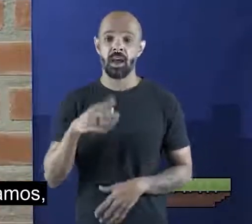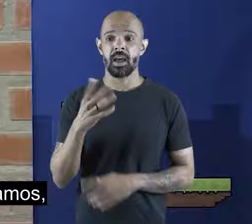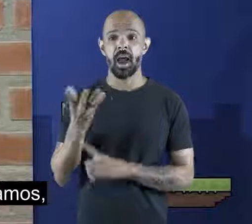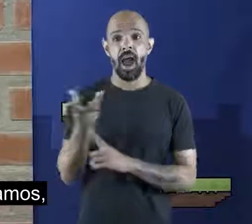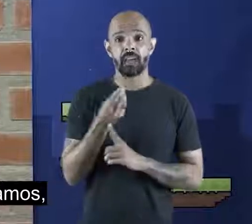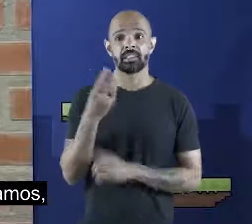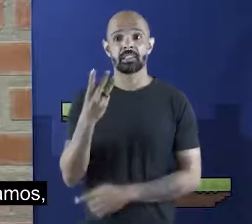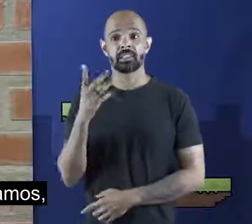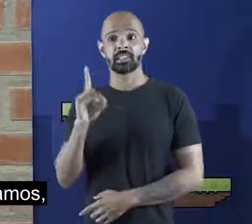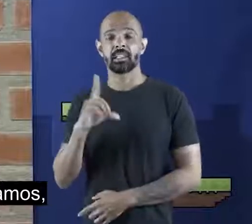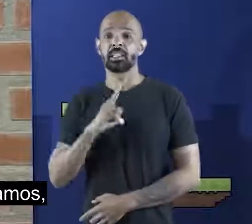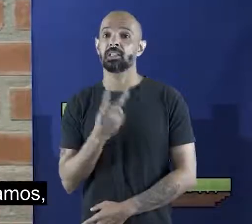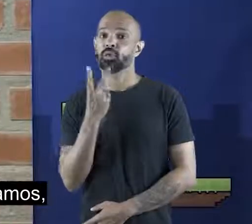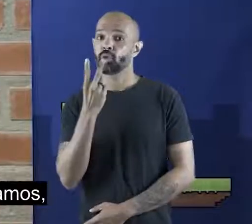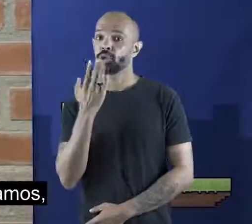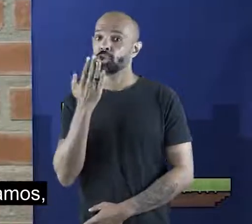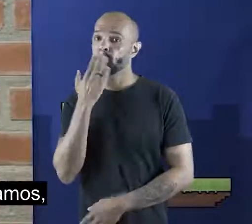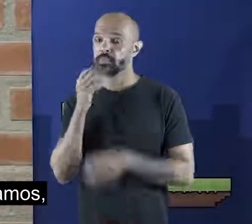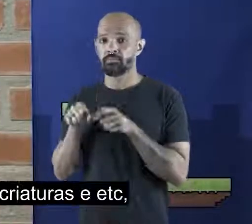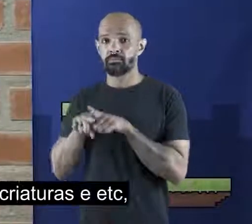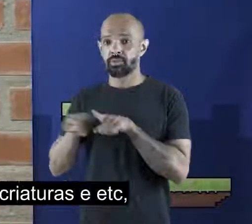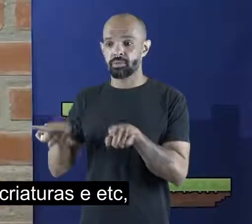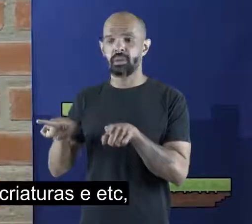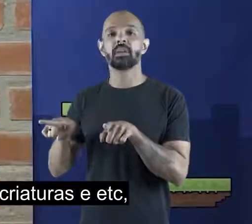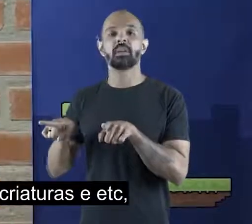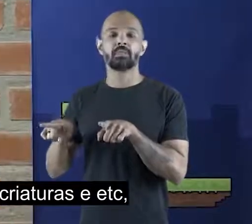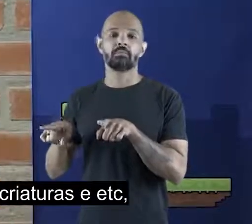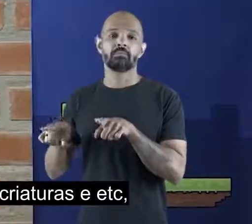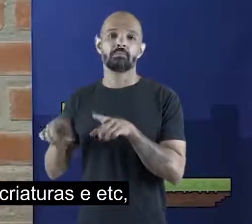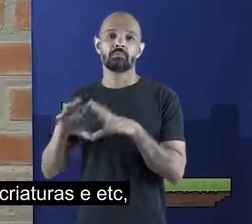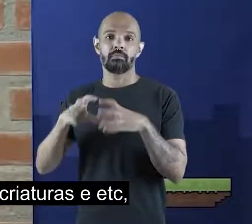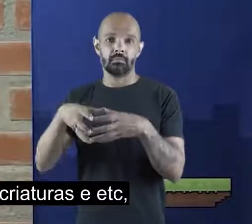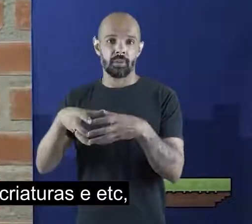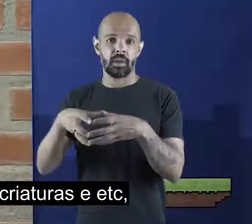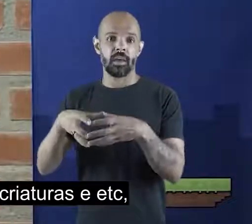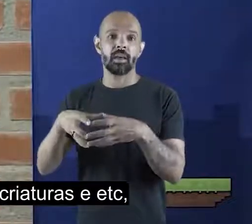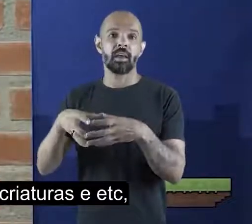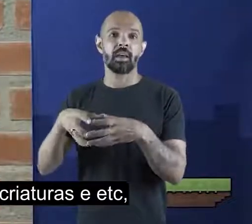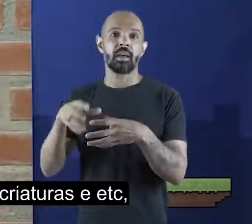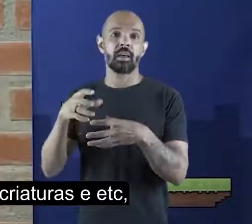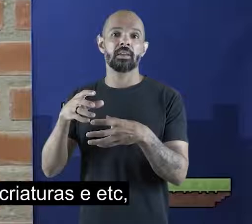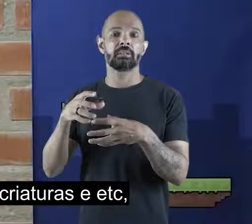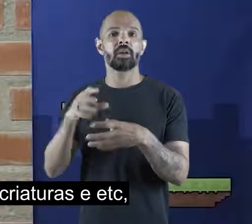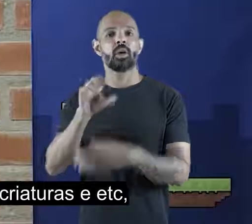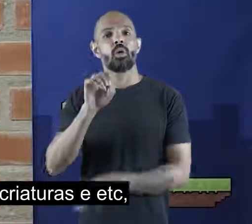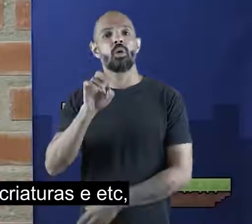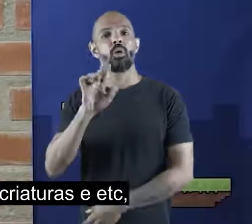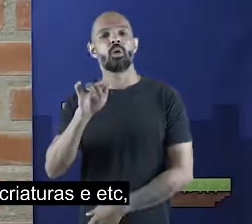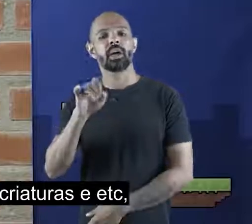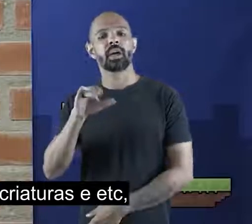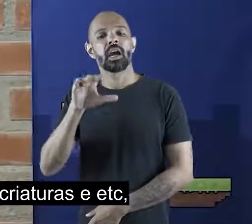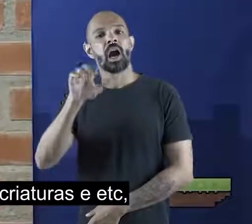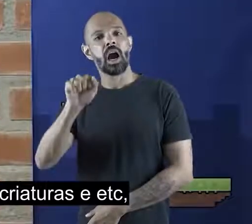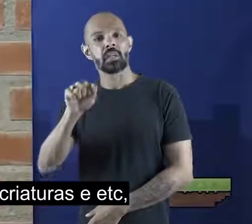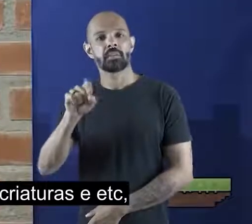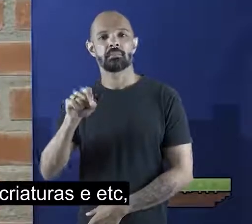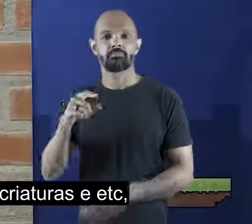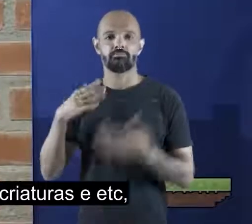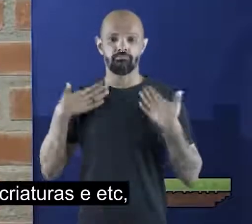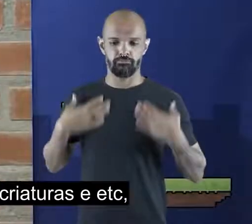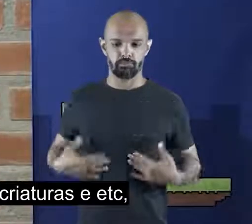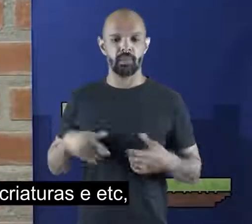3D, nós temos 2 grandes ramos que a gente chama, digamos, a arte orgânica, ou seja, o